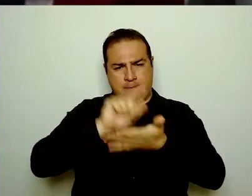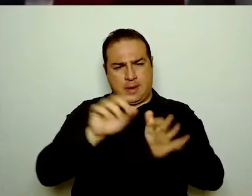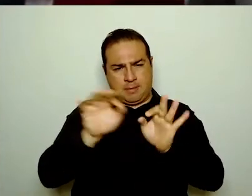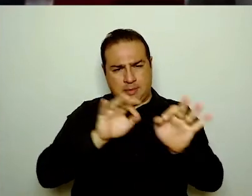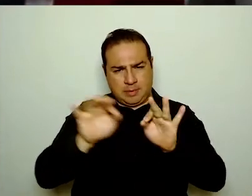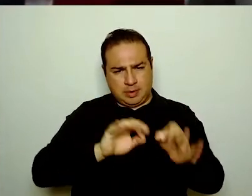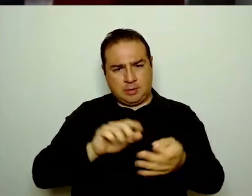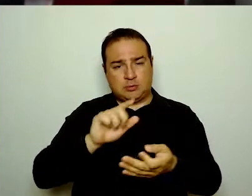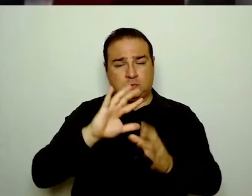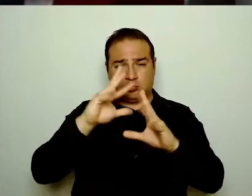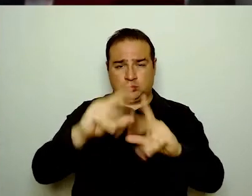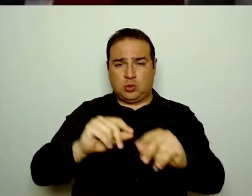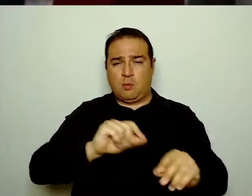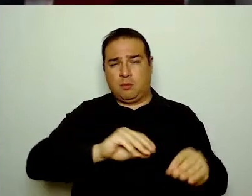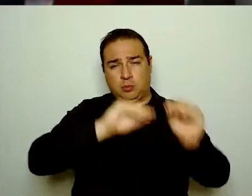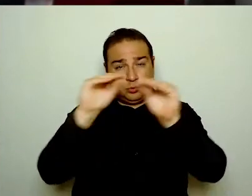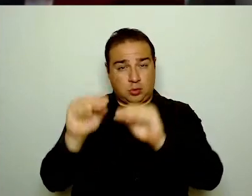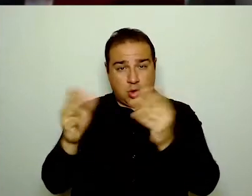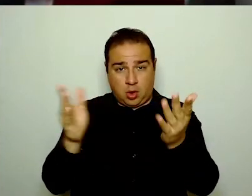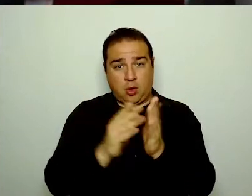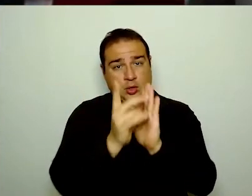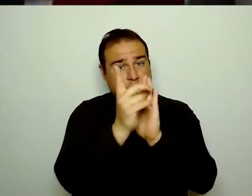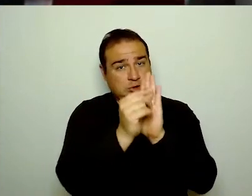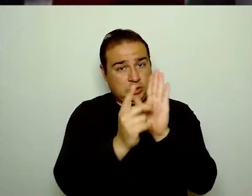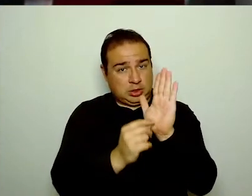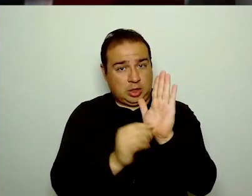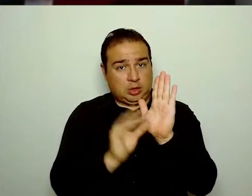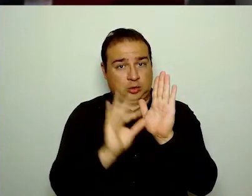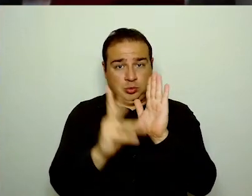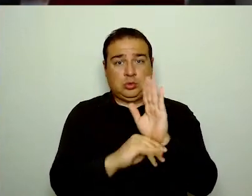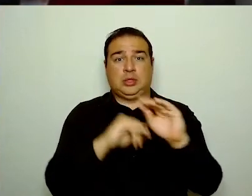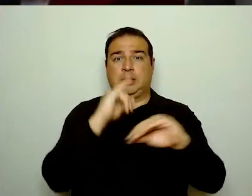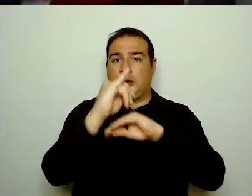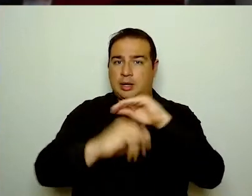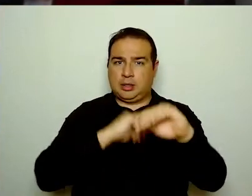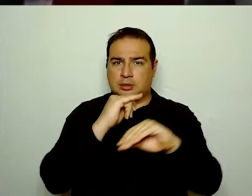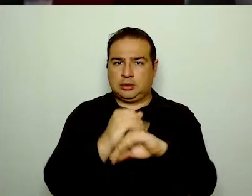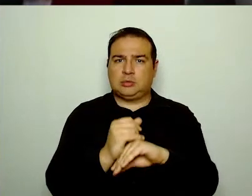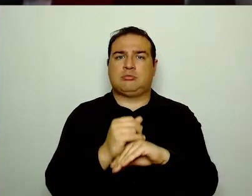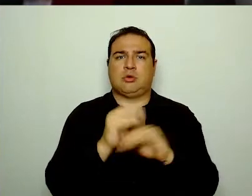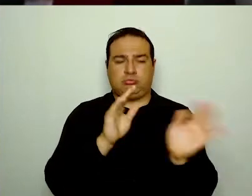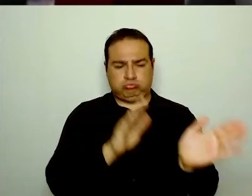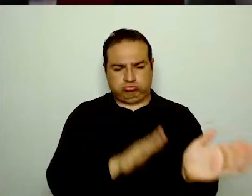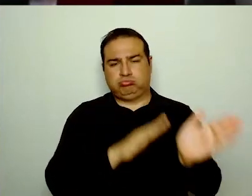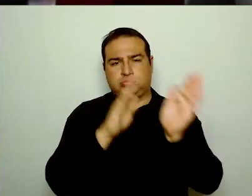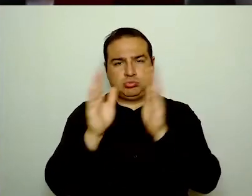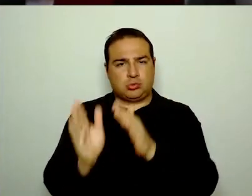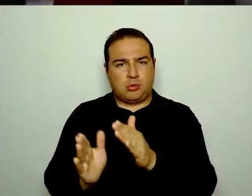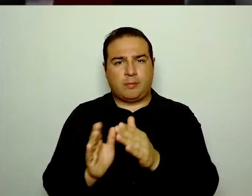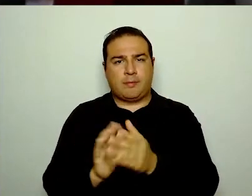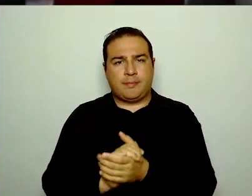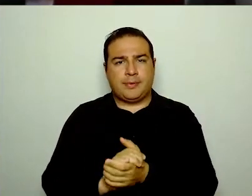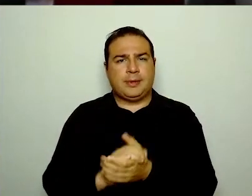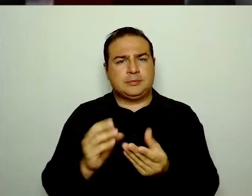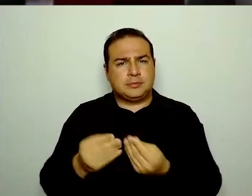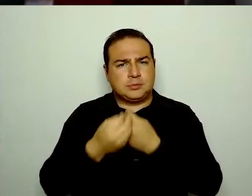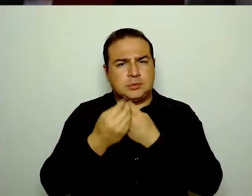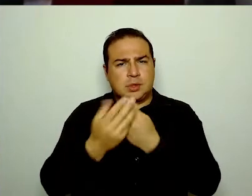armazenados manualmente em fichas de papel passaram a ser digitalizados. Esse processo,